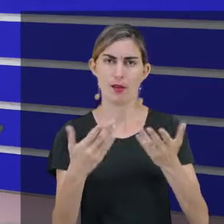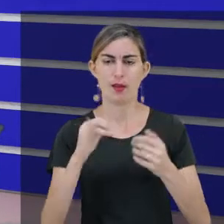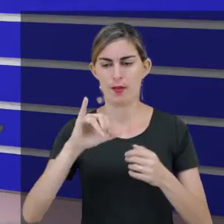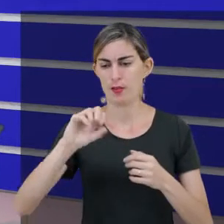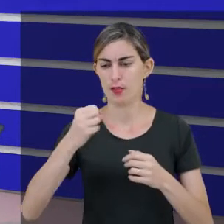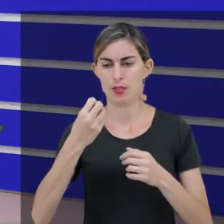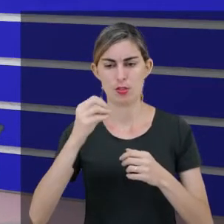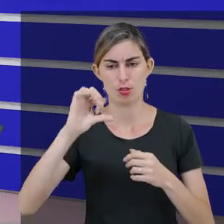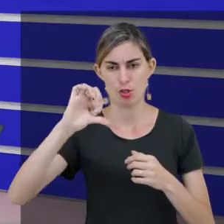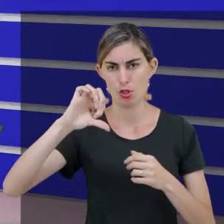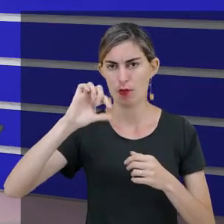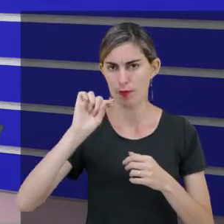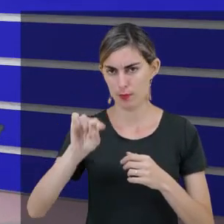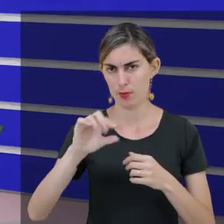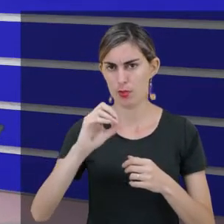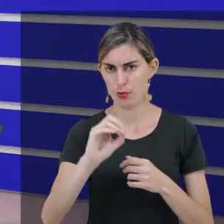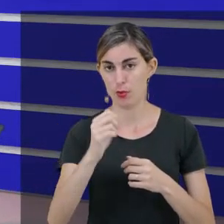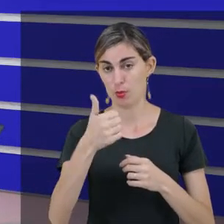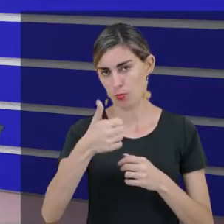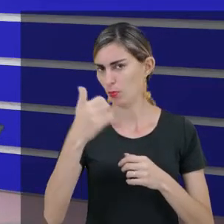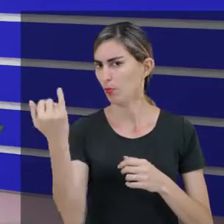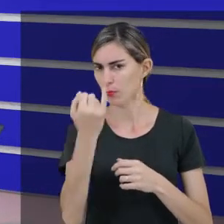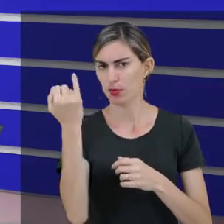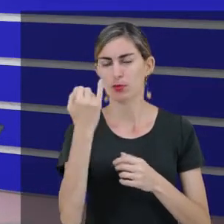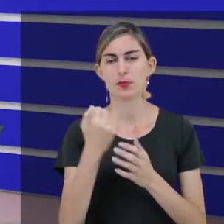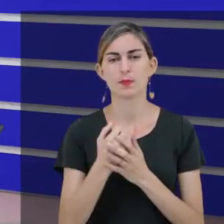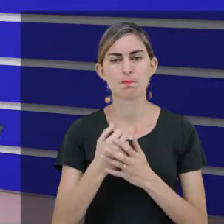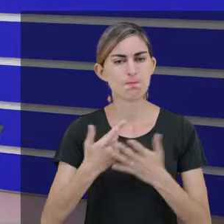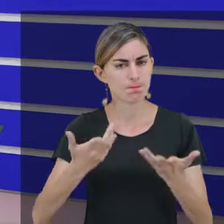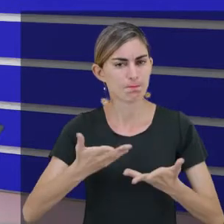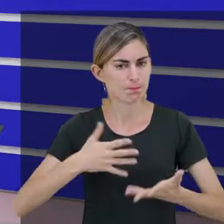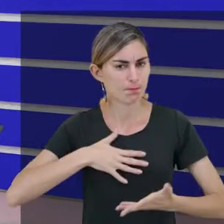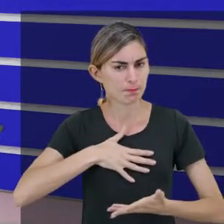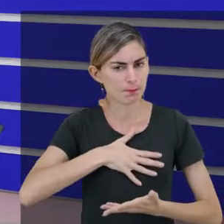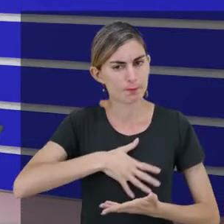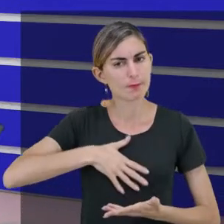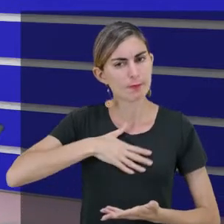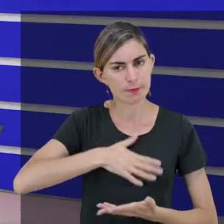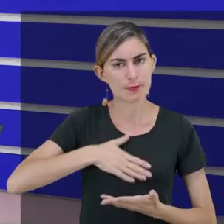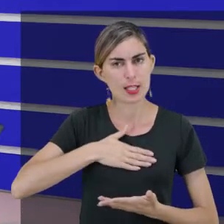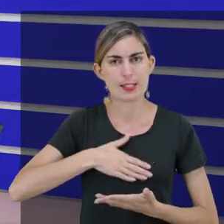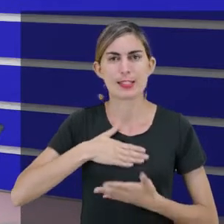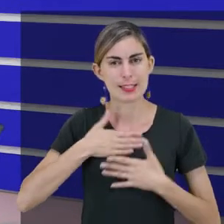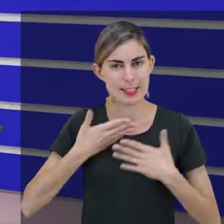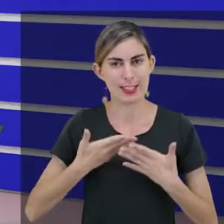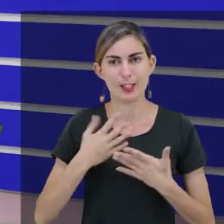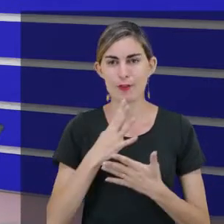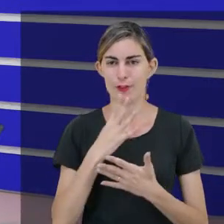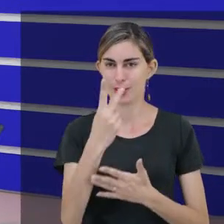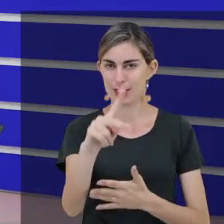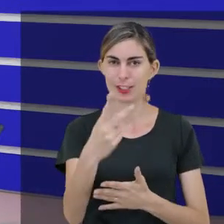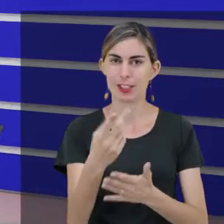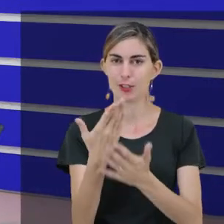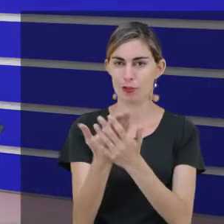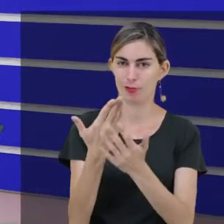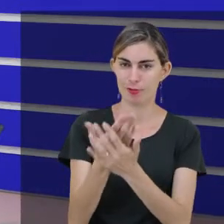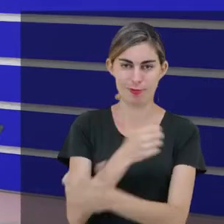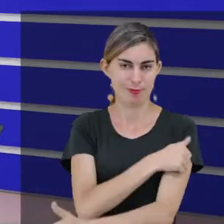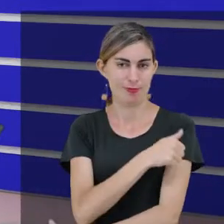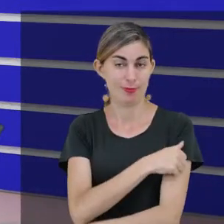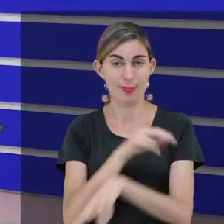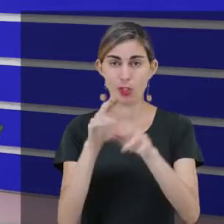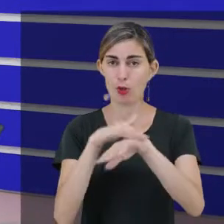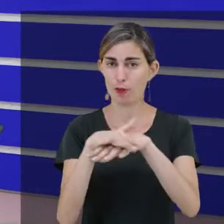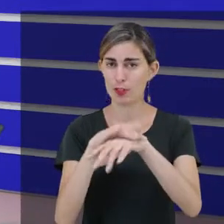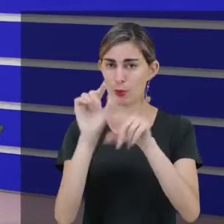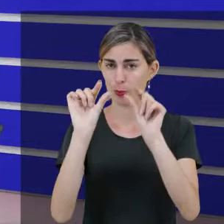ISO 9001, que é tão importante. Professor, é um prazer estar aqui com o senhor. É um prazer estar com você, estudante, para a gente conversar um pouquinho sobre um tema